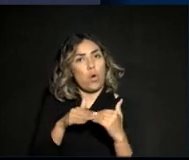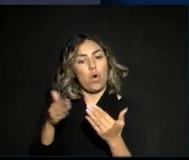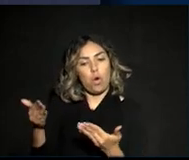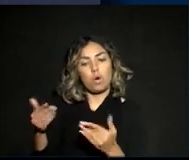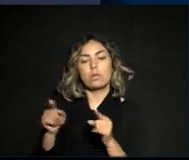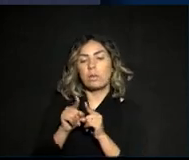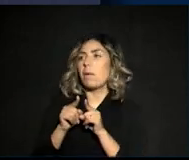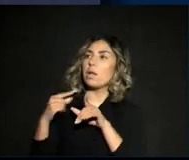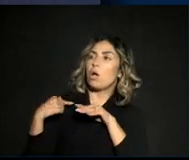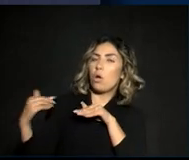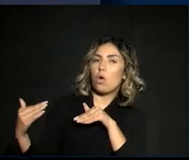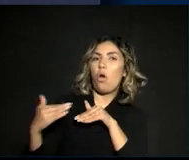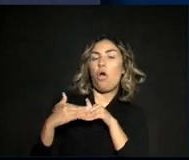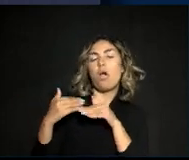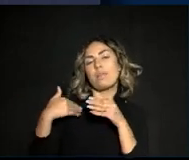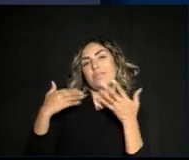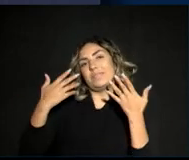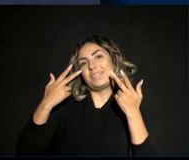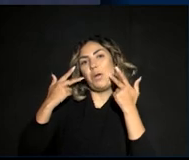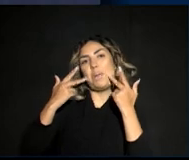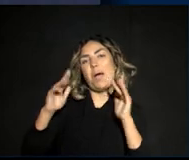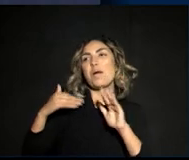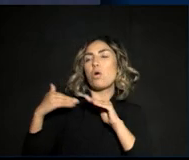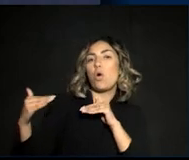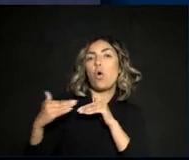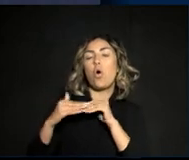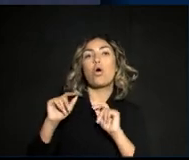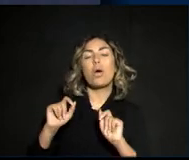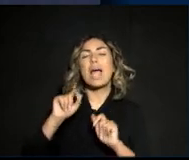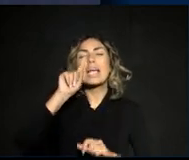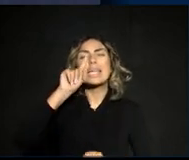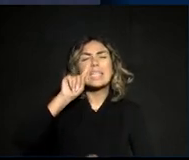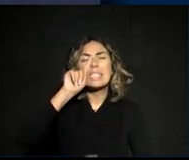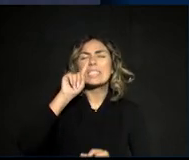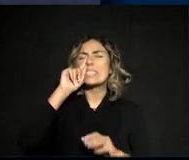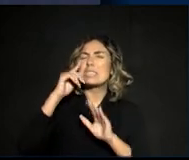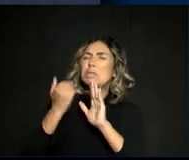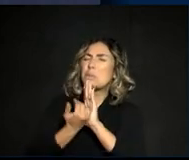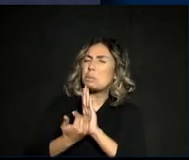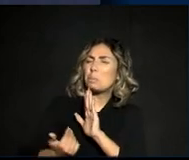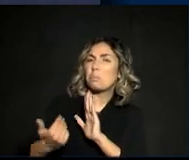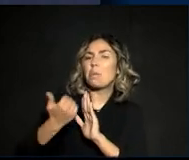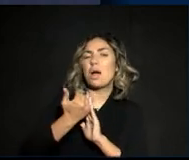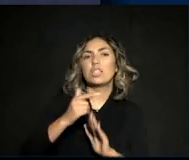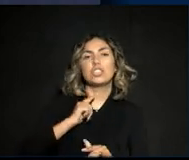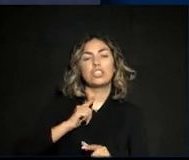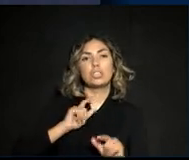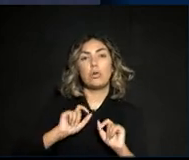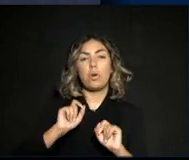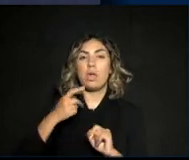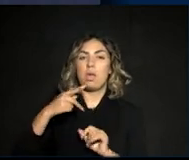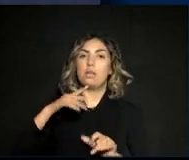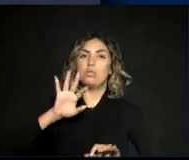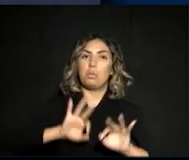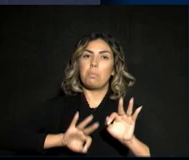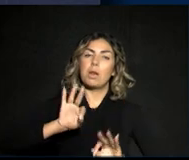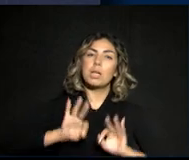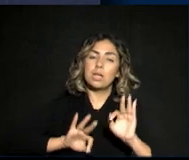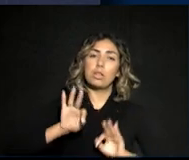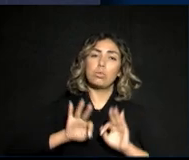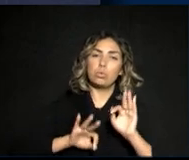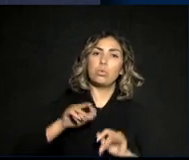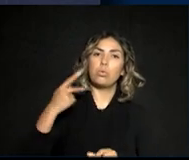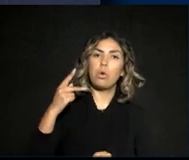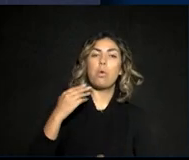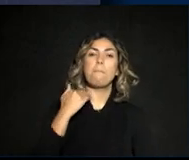com o Tiago volto na ao meu estado natural é eu acho que o grande risco ao vamos assim esse plano Aqui